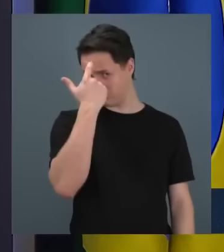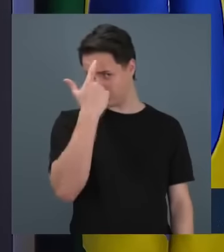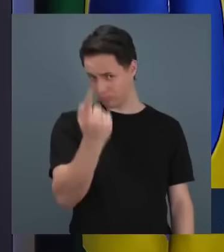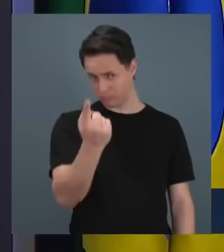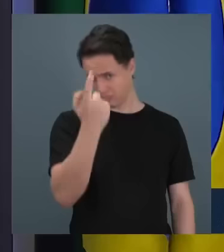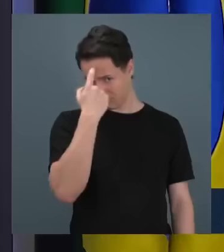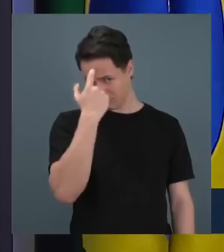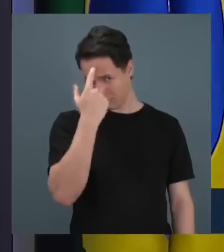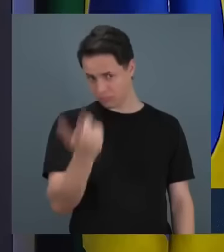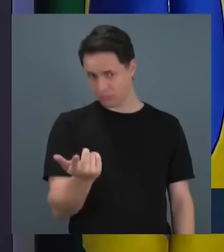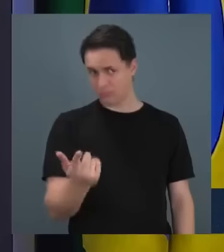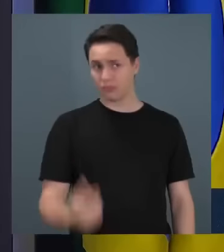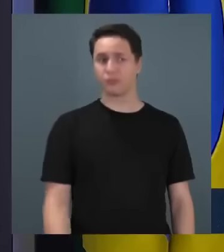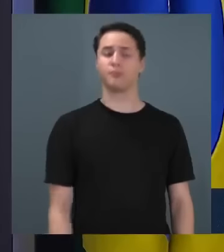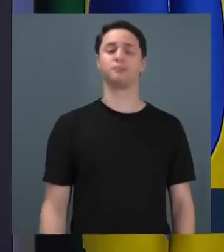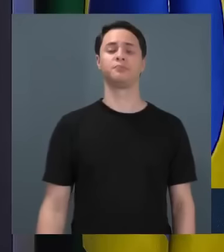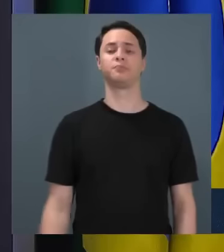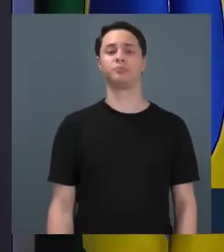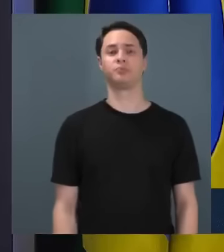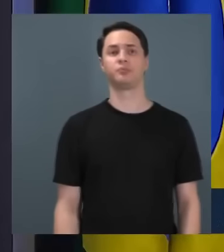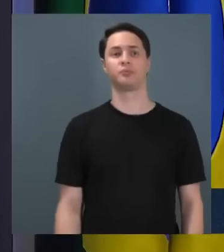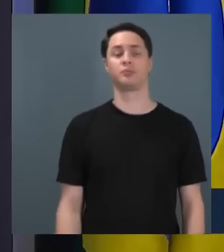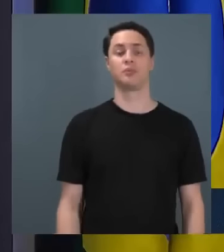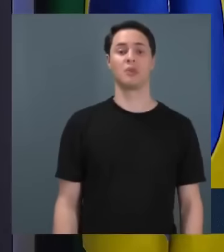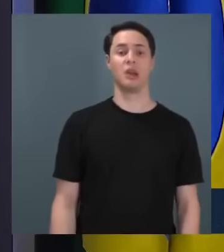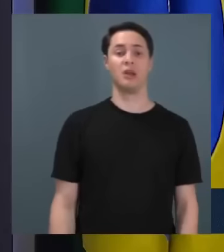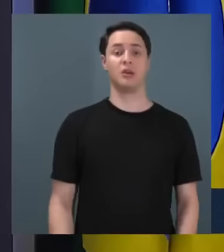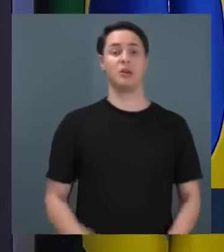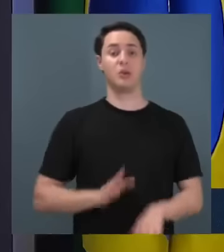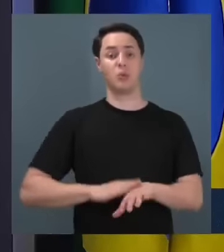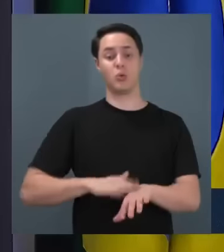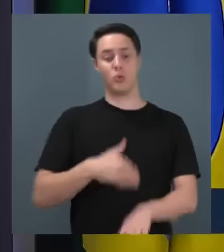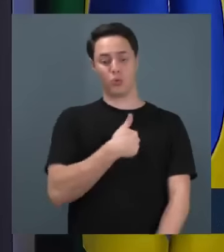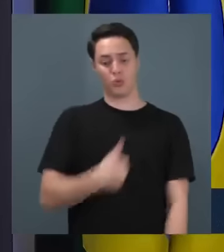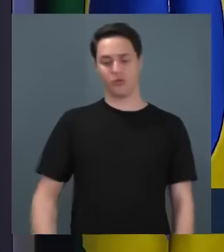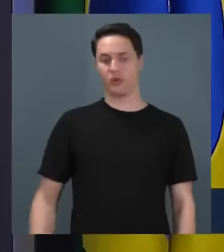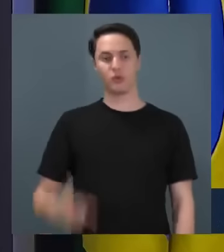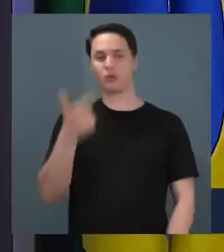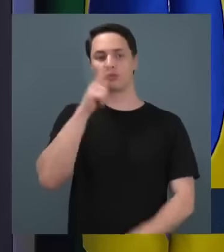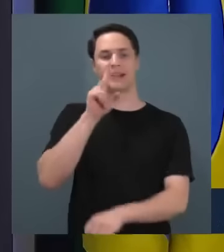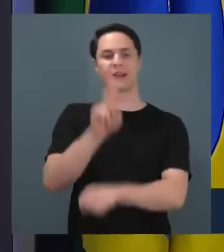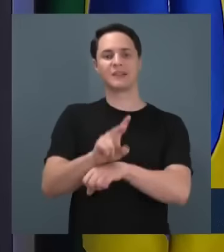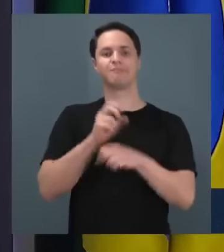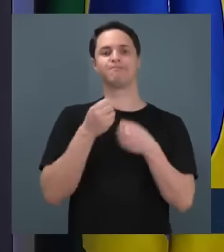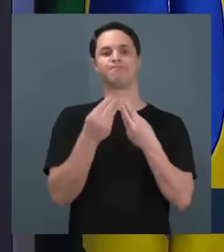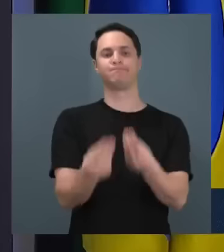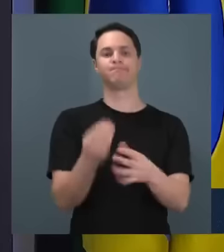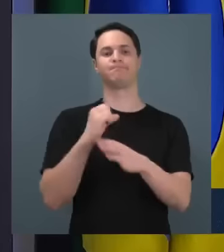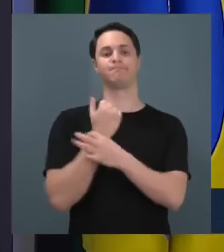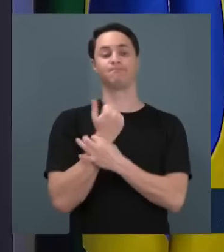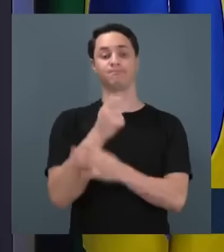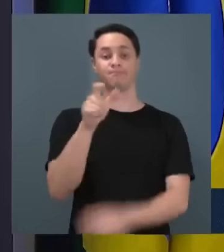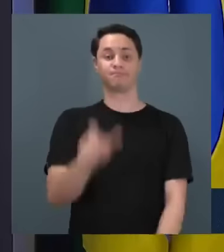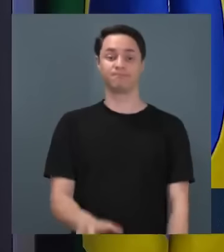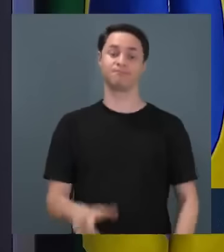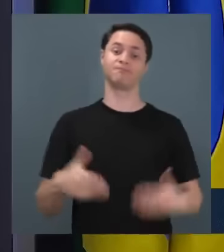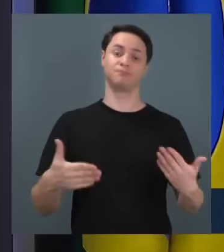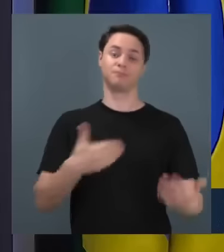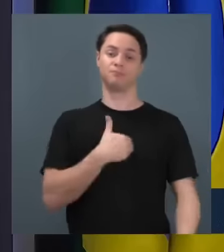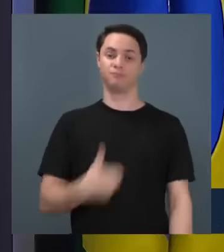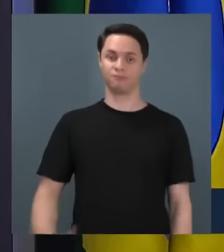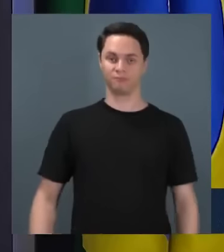conclusões. Quando o Estado não consegue cumprir, senhor presidente, sua função básica de proteger o cidadão, cabe sim ao